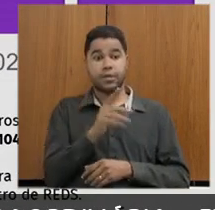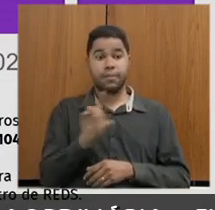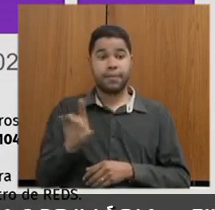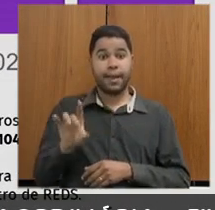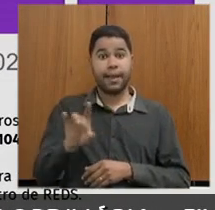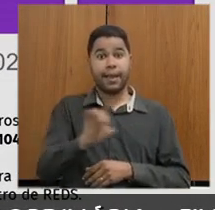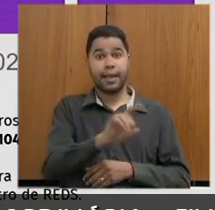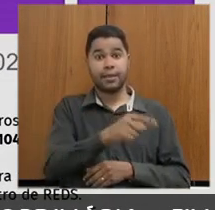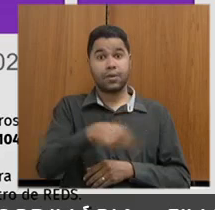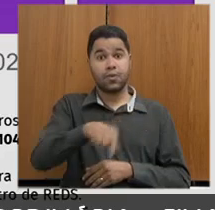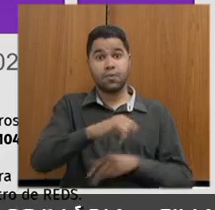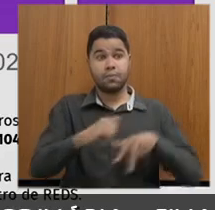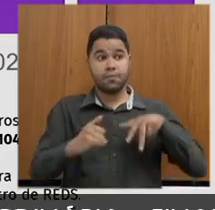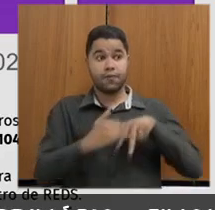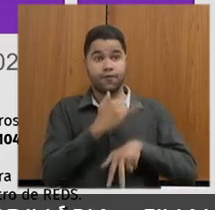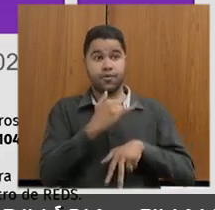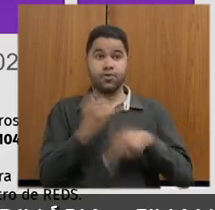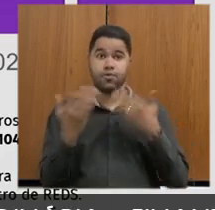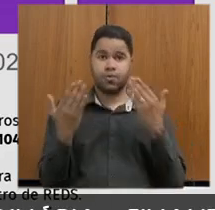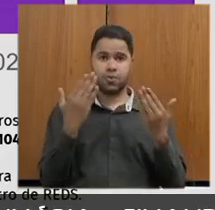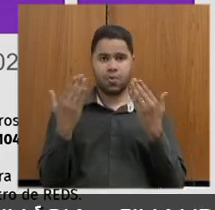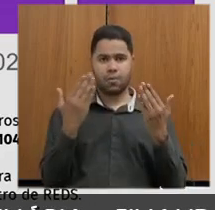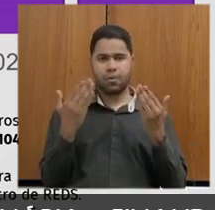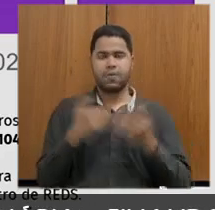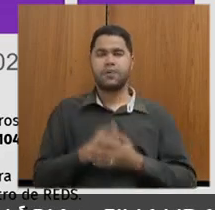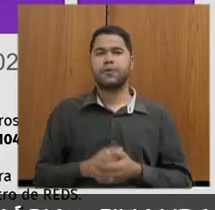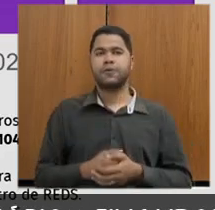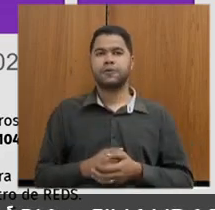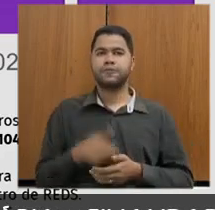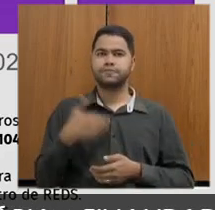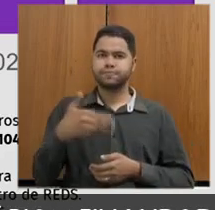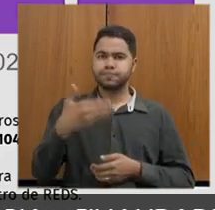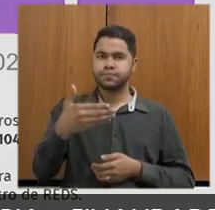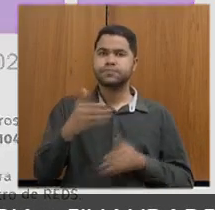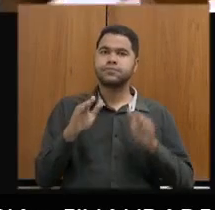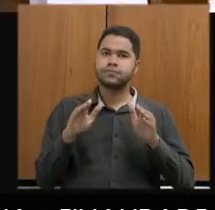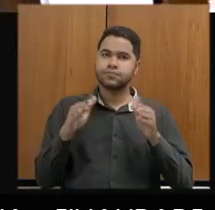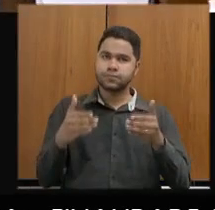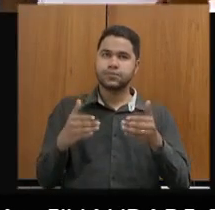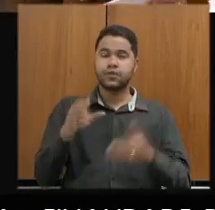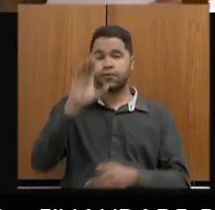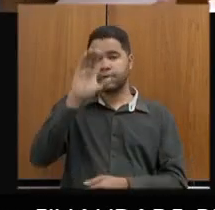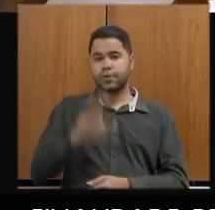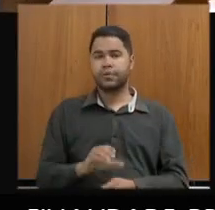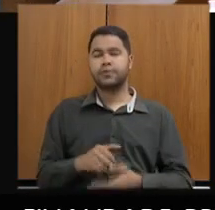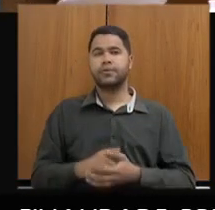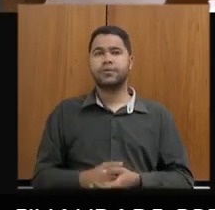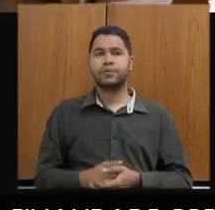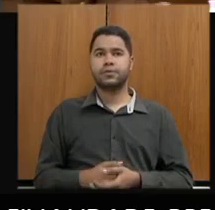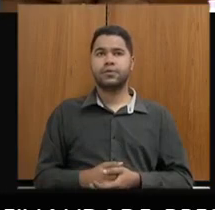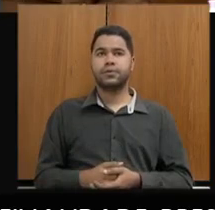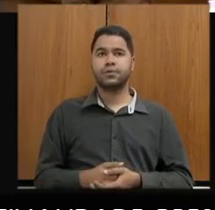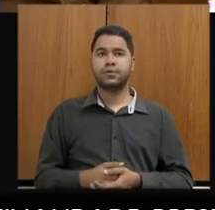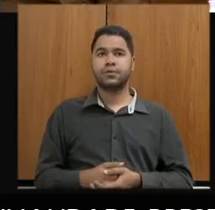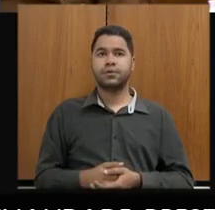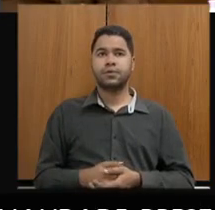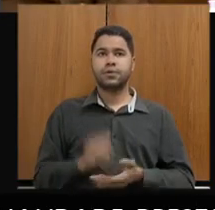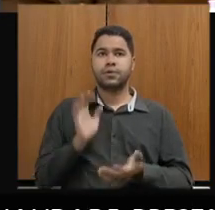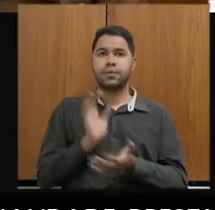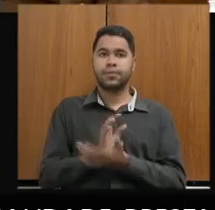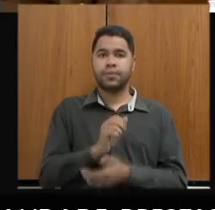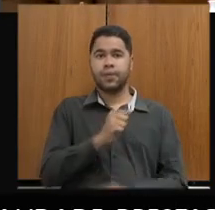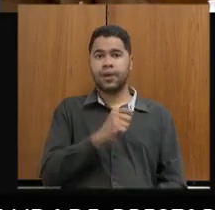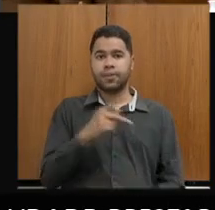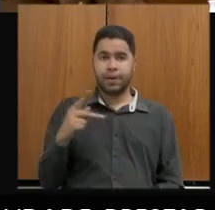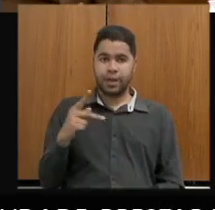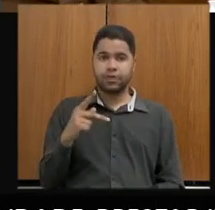uma dessas vítimas se a gente fizer essa comparação vamos mais à frente ainda focado no cidadão agora nós vamos entrar na parte aí do